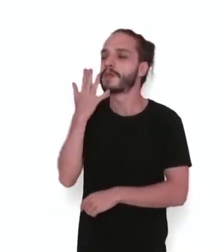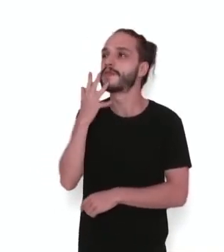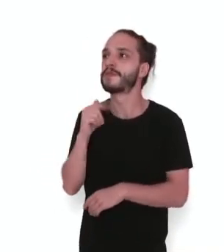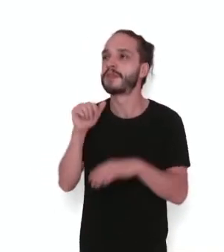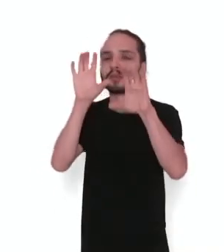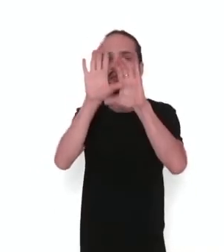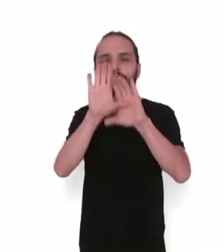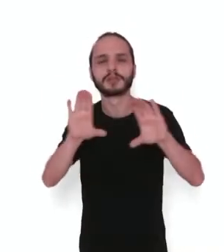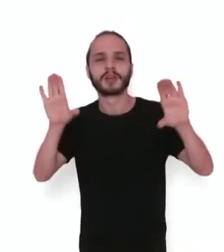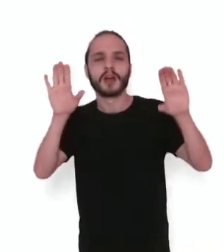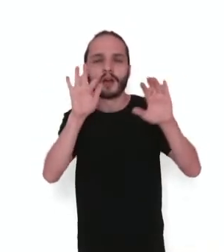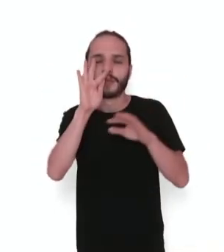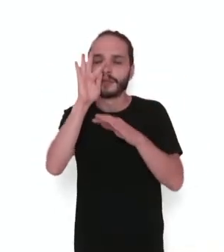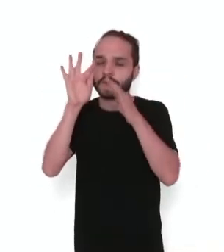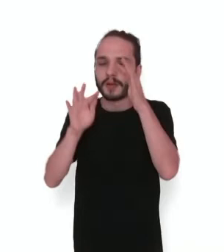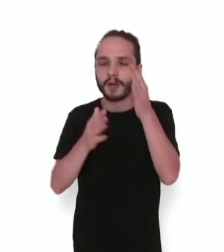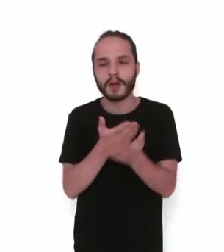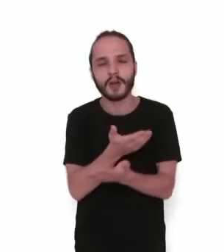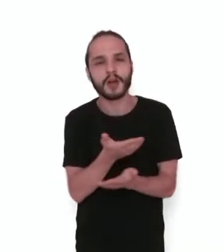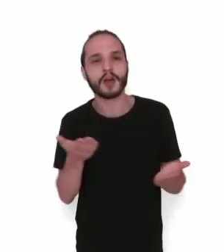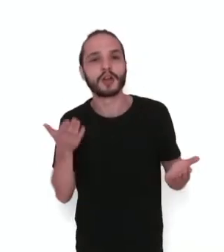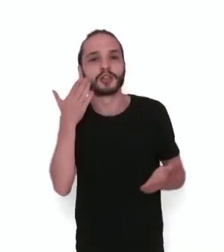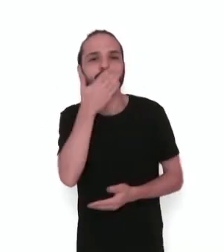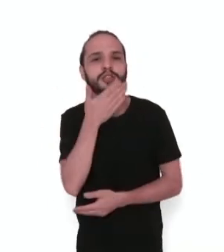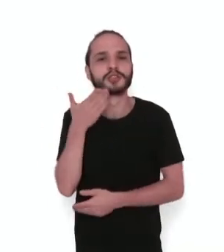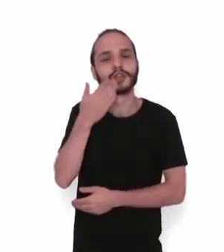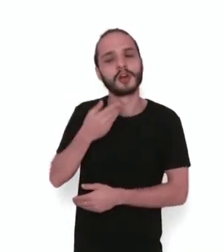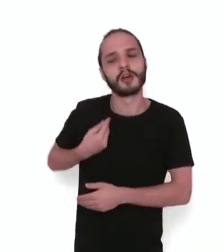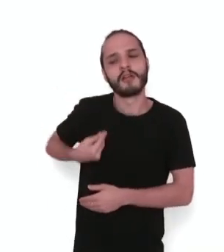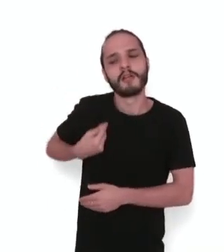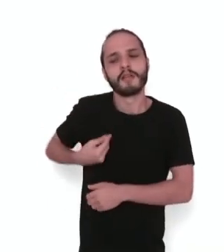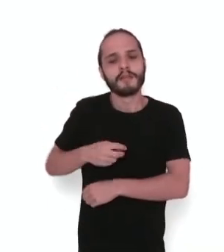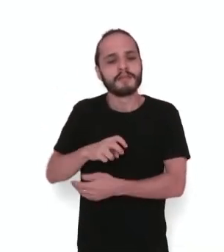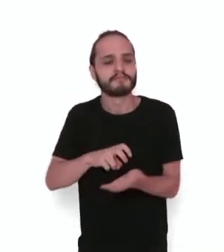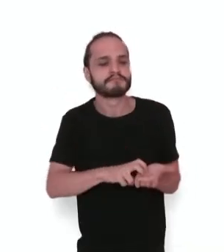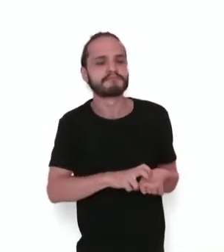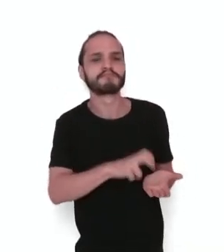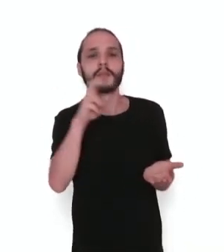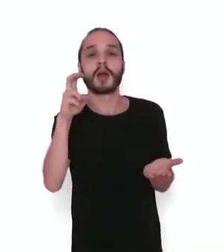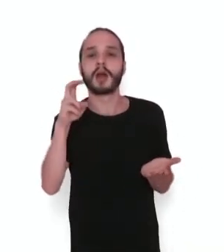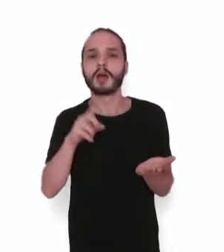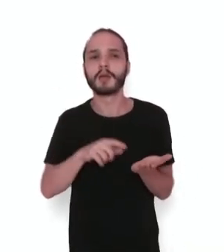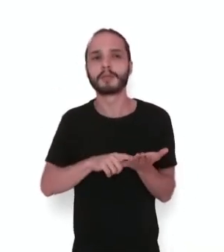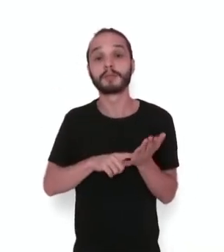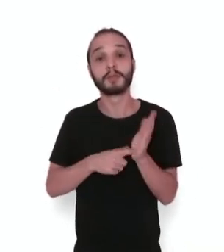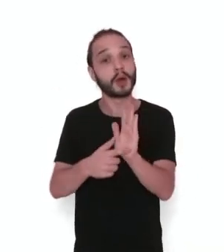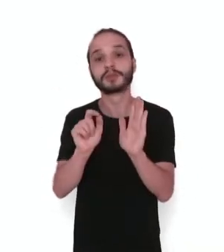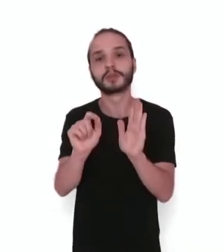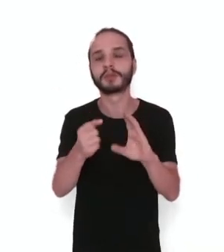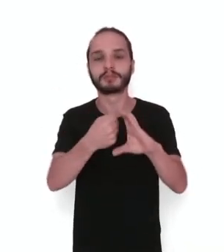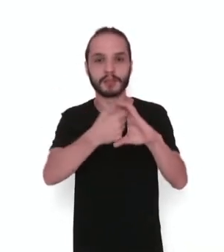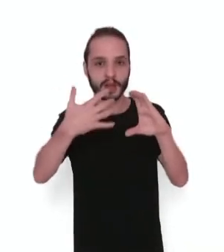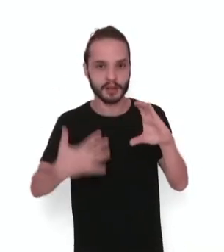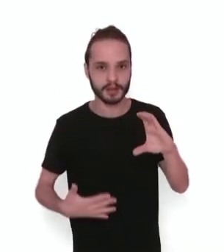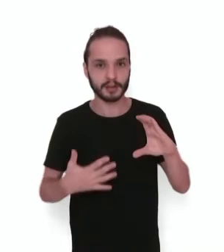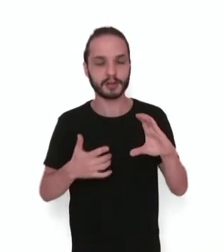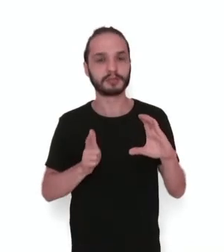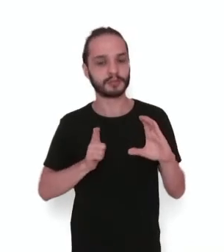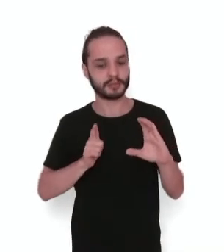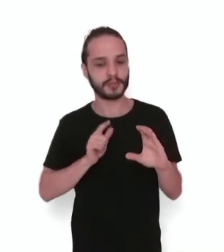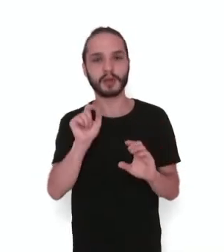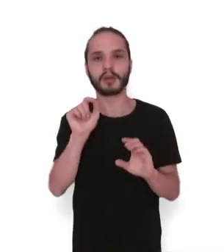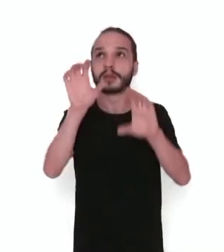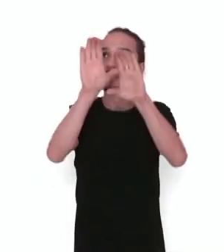que doce a vida não era. Nessa risonha manhã, mostra as características atribuídas a quem? Ao